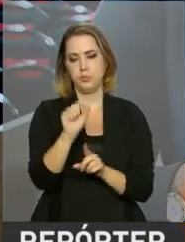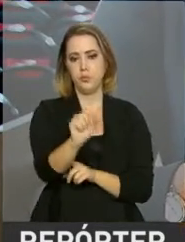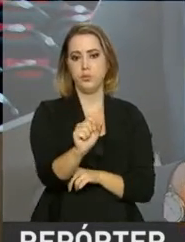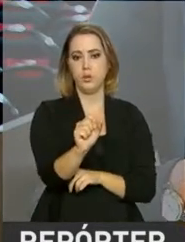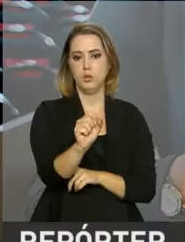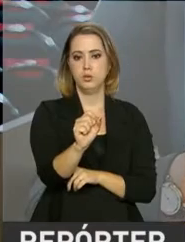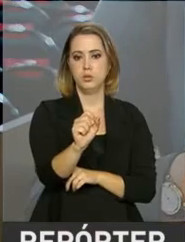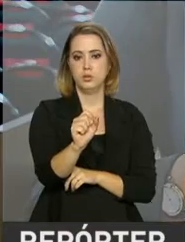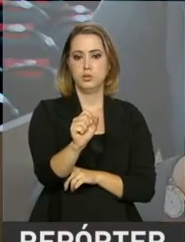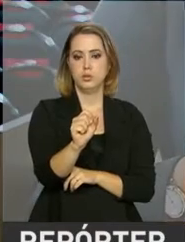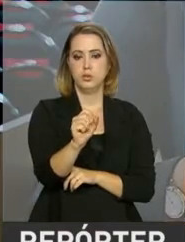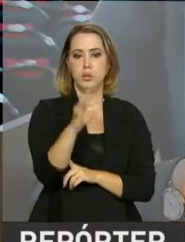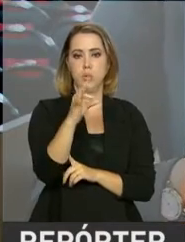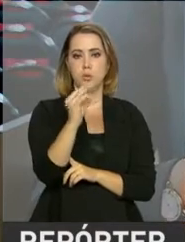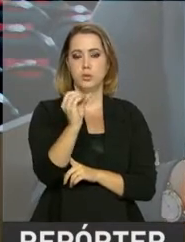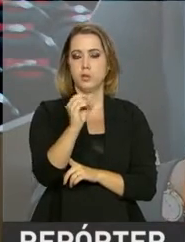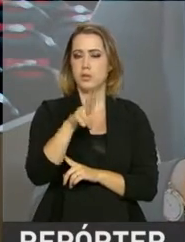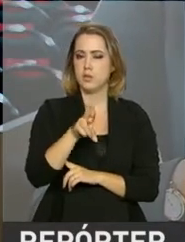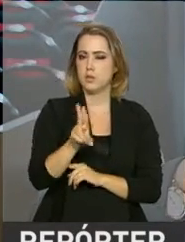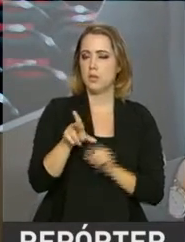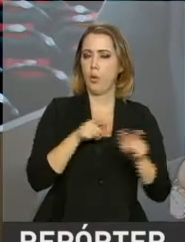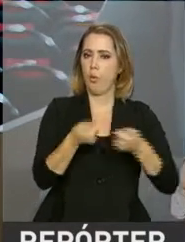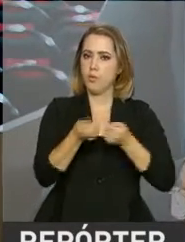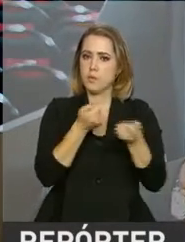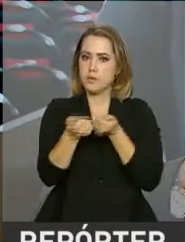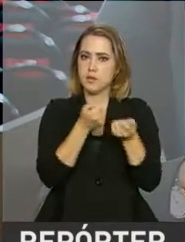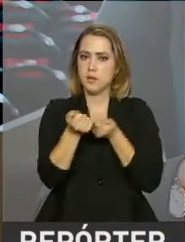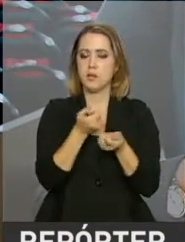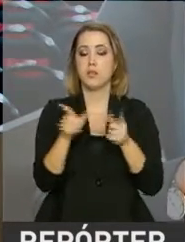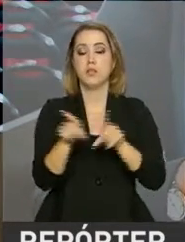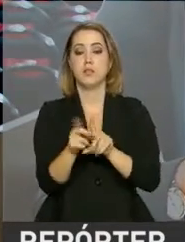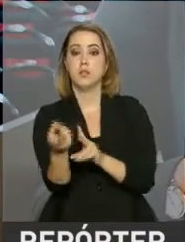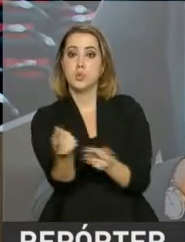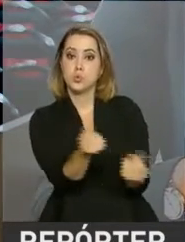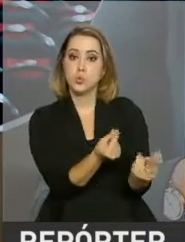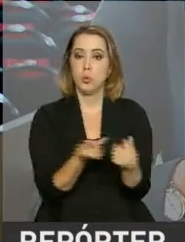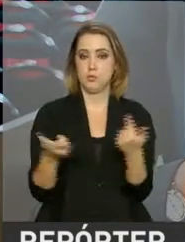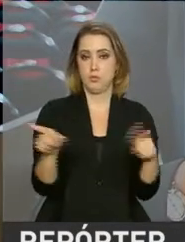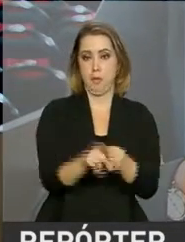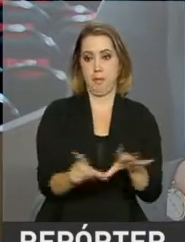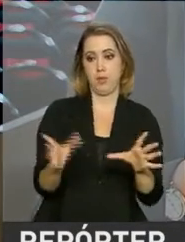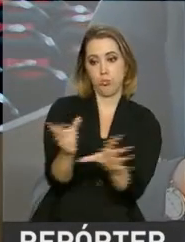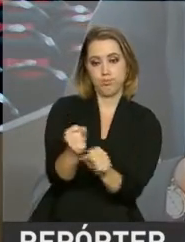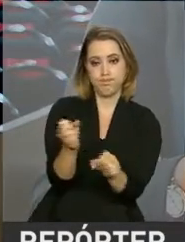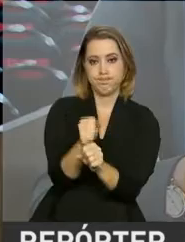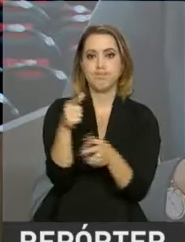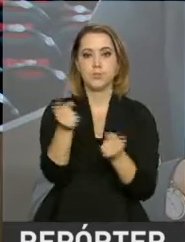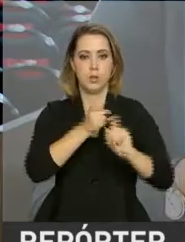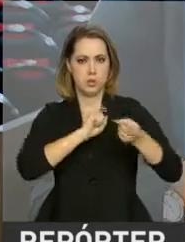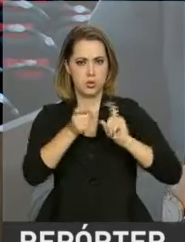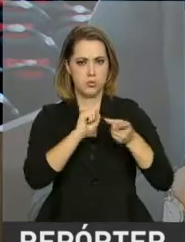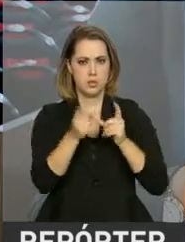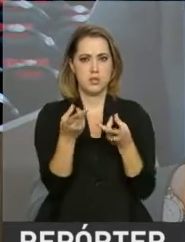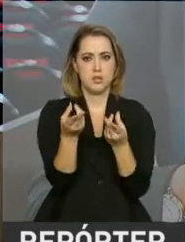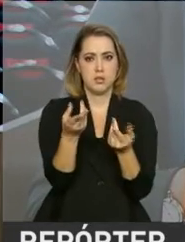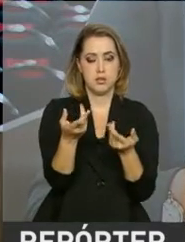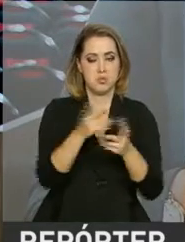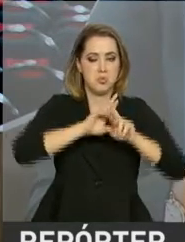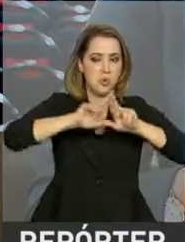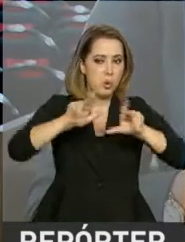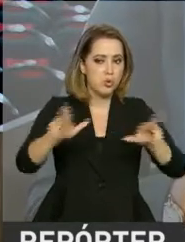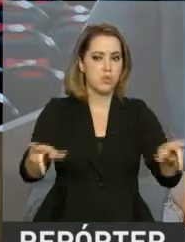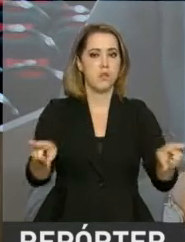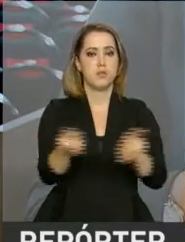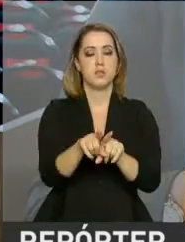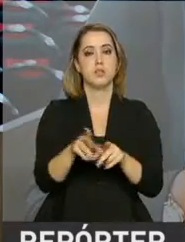dinheiro público. Os ministros do TCU têm a tarefa de julgar as contas de gestores públicos que administram bens,